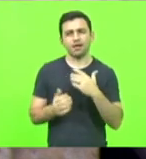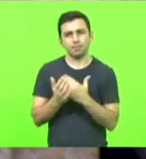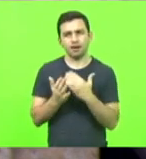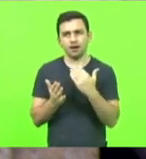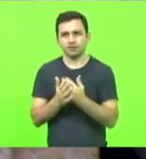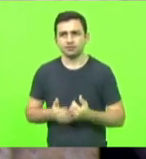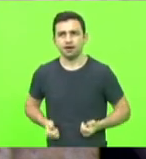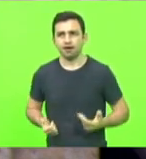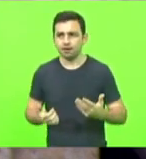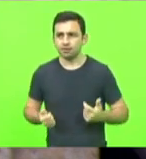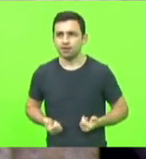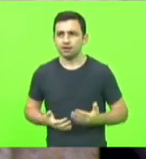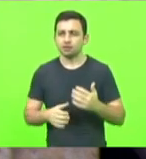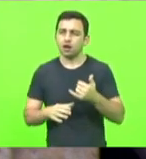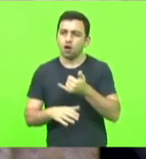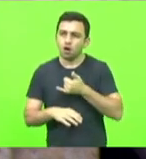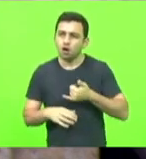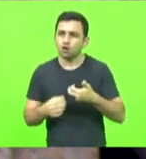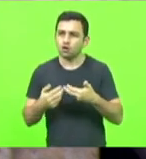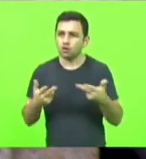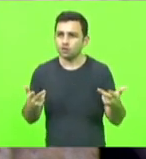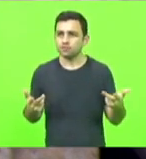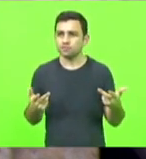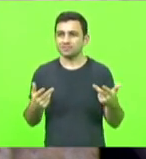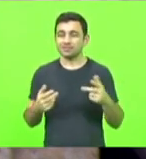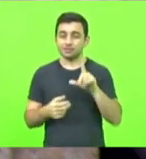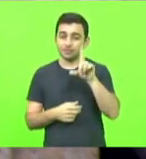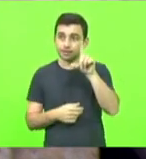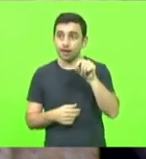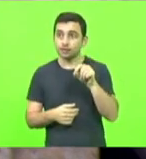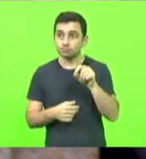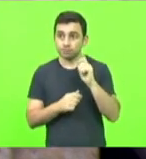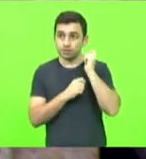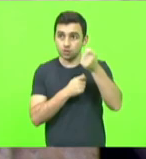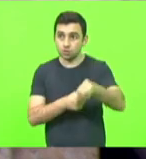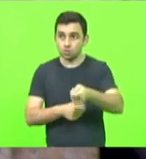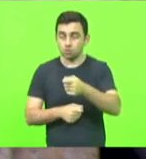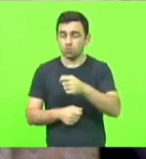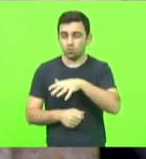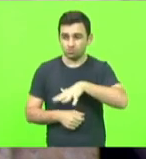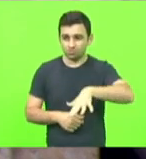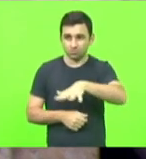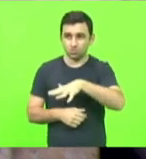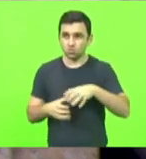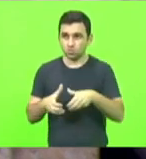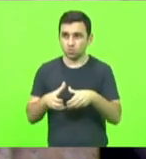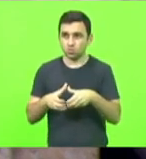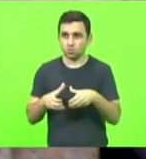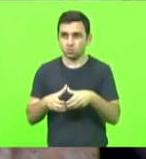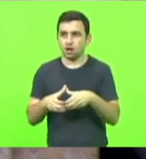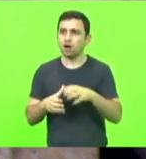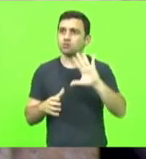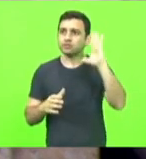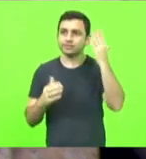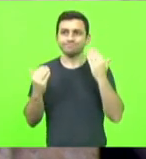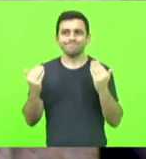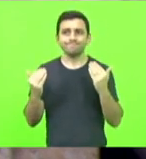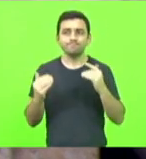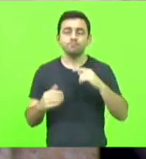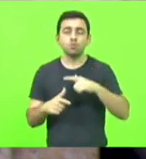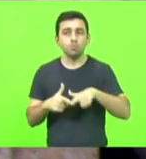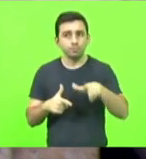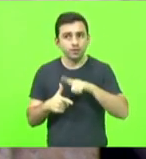enfim. E os 10 pescadores artesanais enfrentam agora um dilema, porque já está sendo, pode passar o próximo